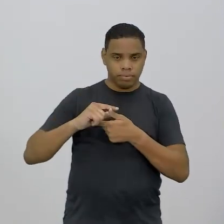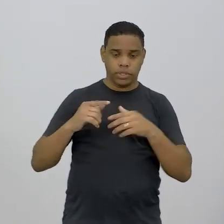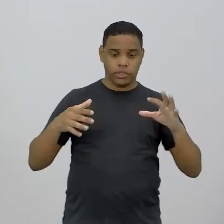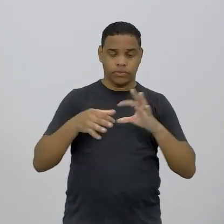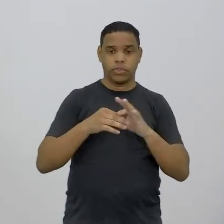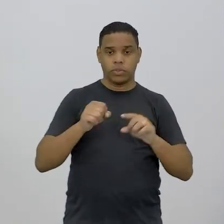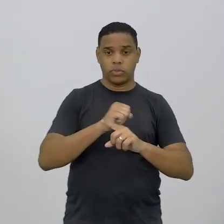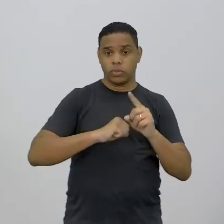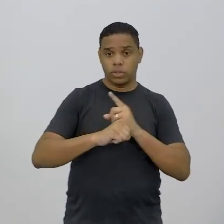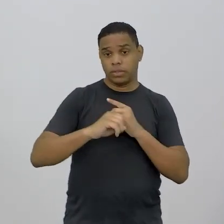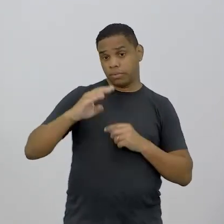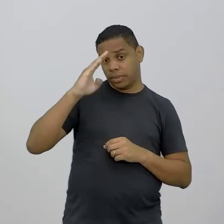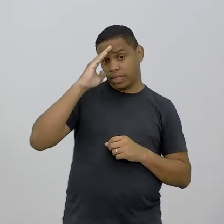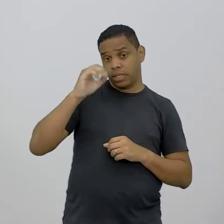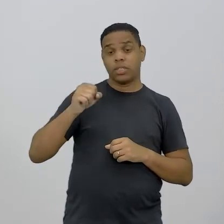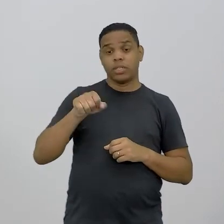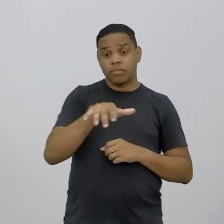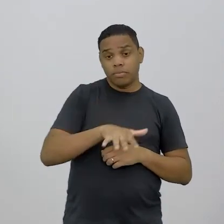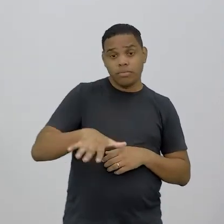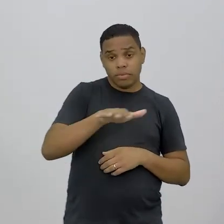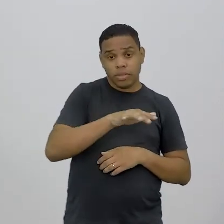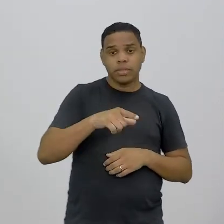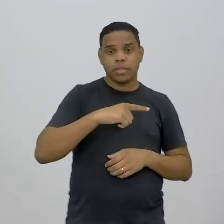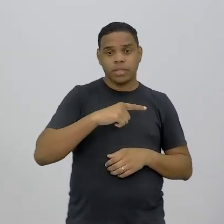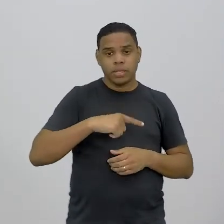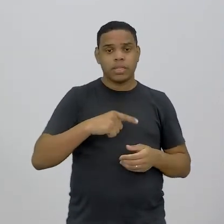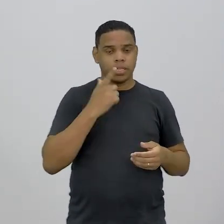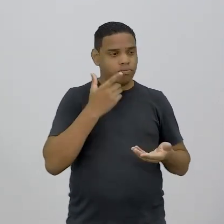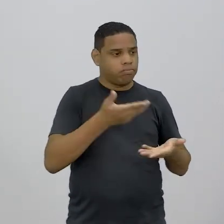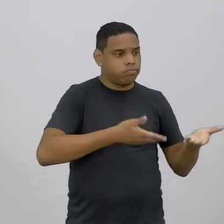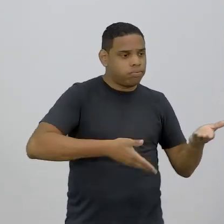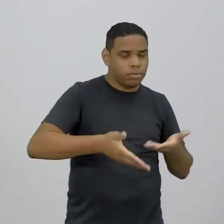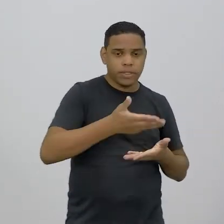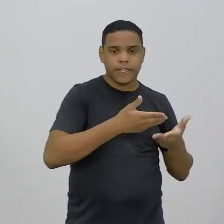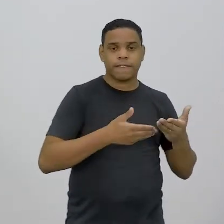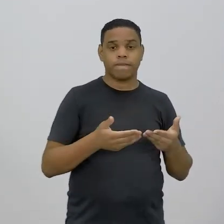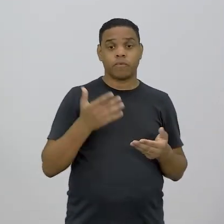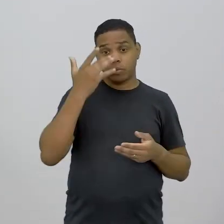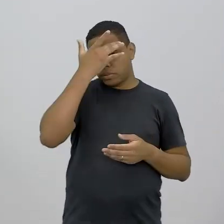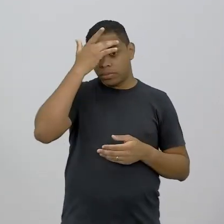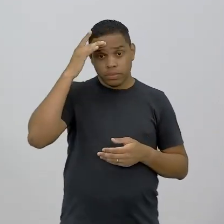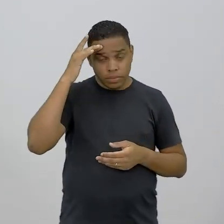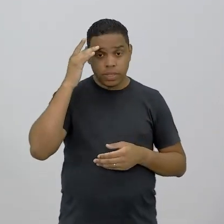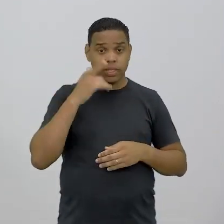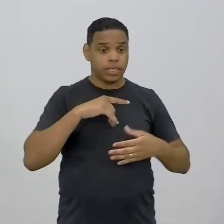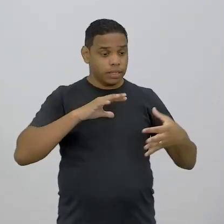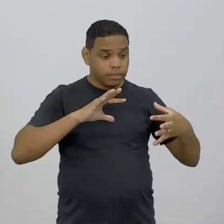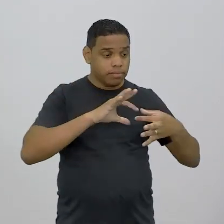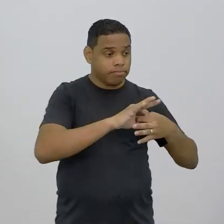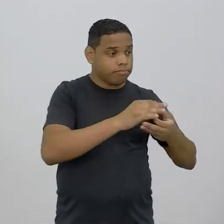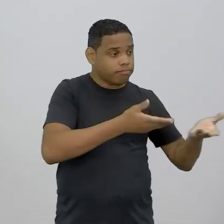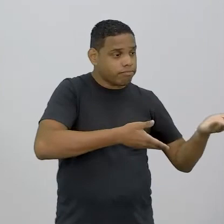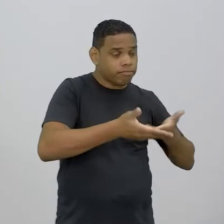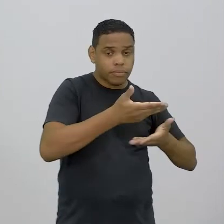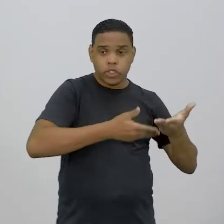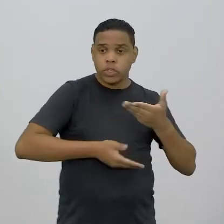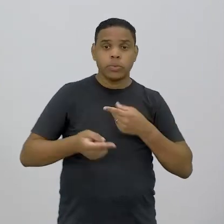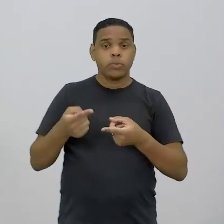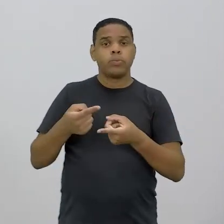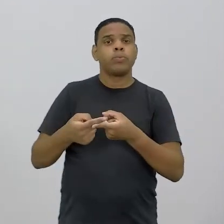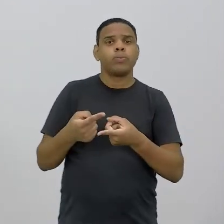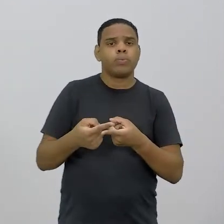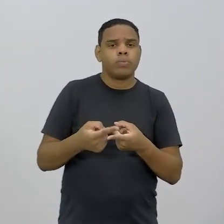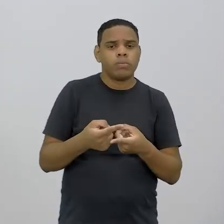social ele se dá principalmente pela solidariedade mecânica, ou seja, as pessoas são vinculadas umas às outras porque elas